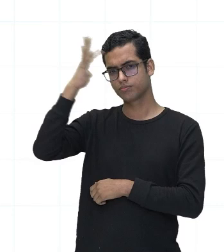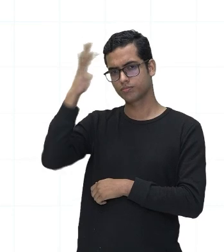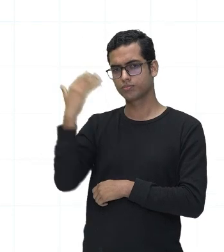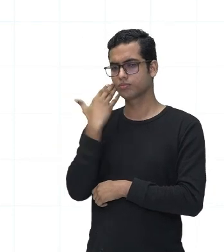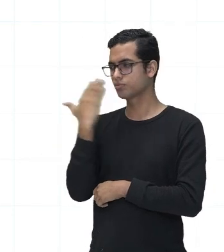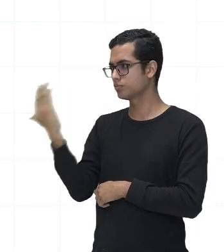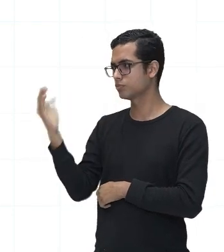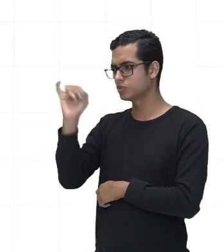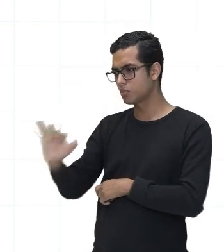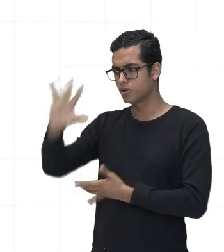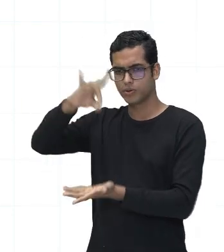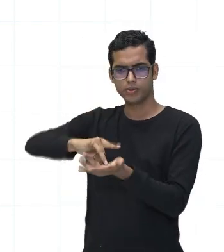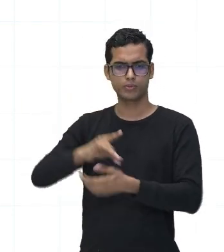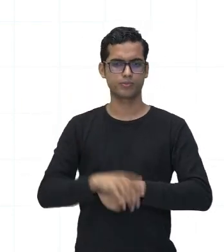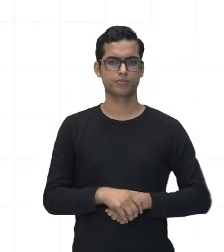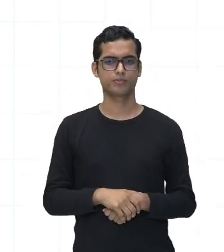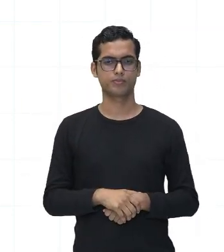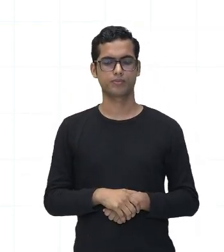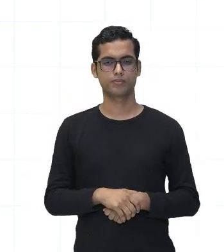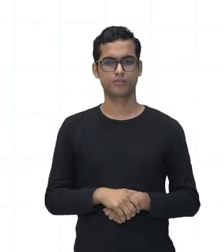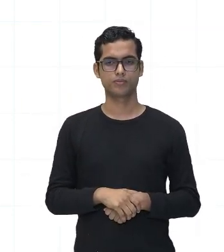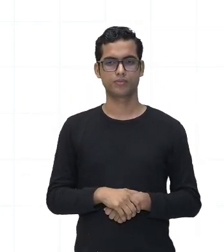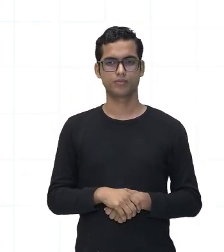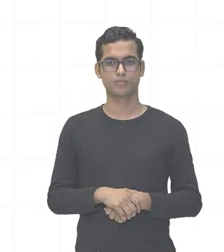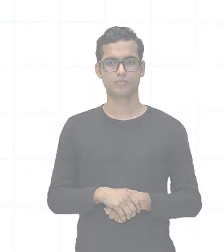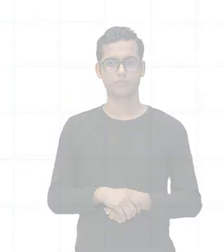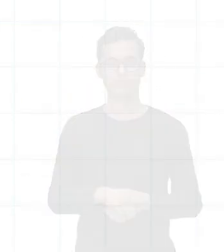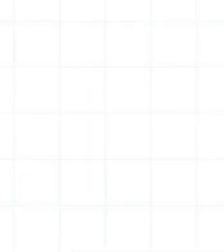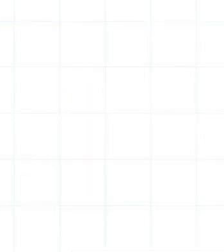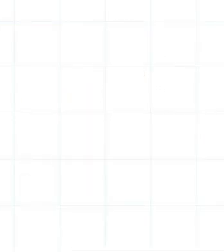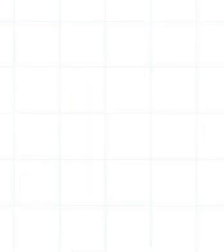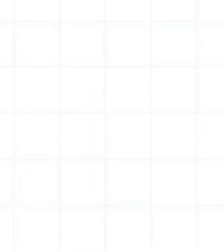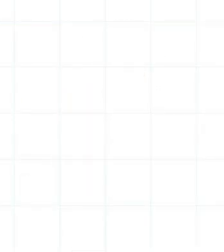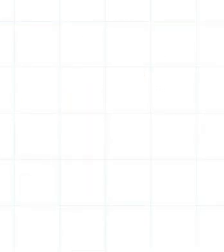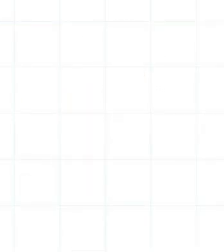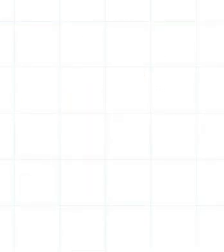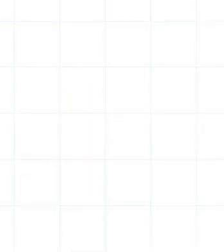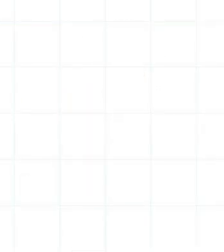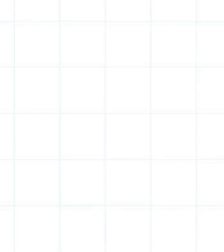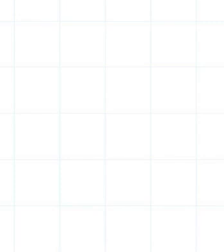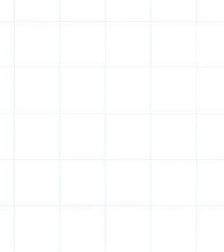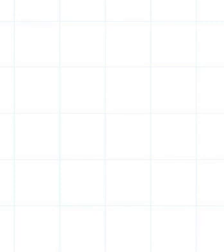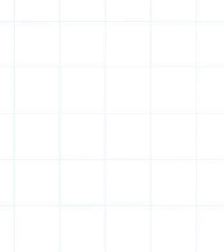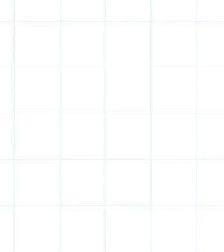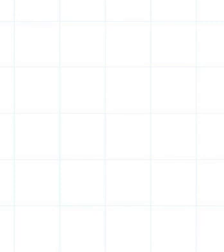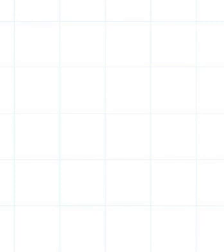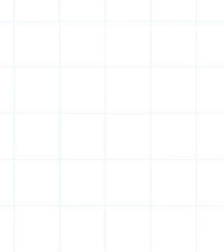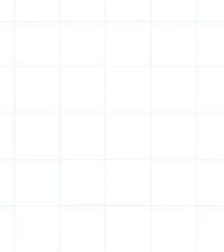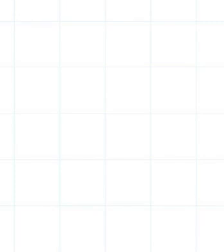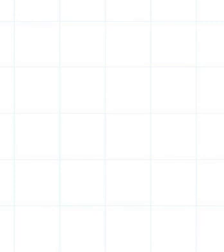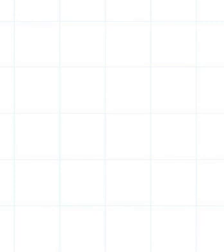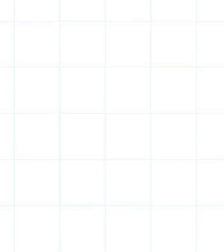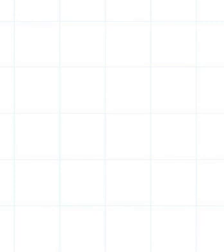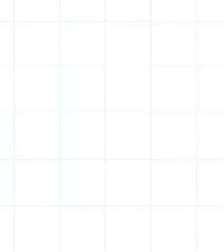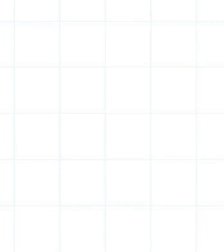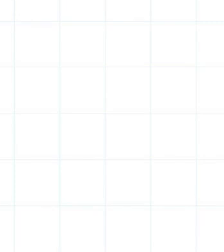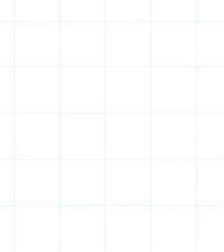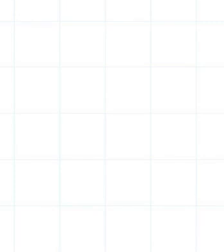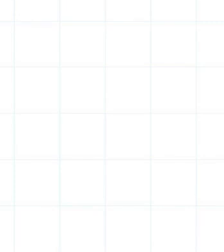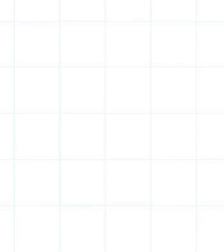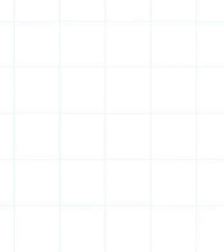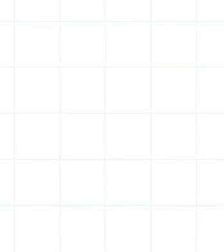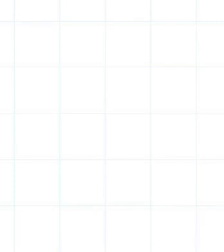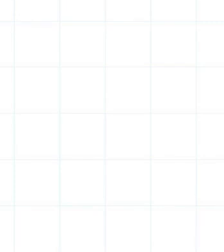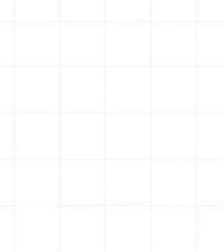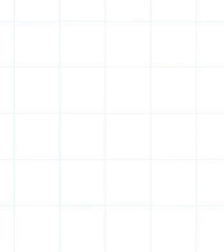Aí nós temos um quadro de natureza morta. O que é natureza morta? Quando o artista ele coloca sobre